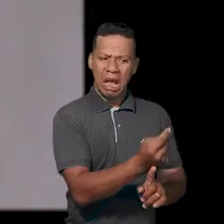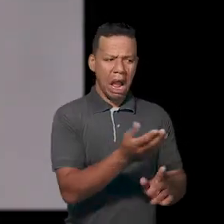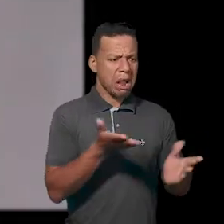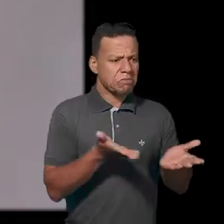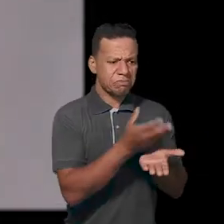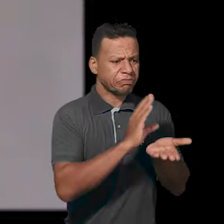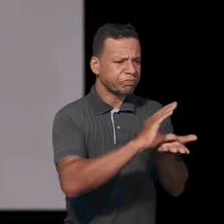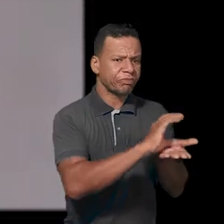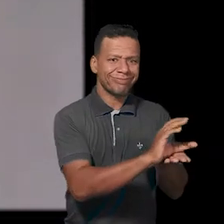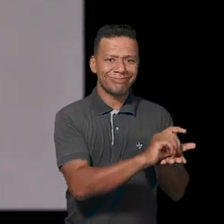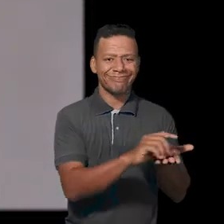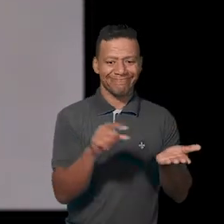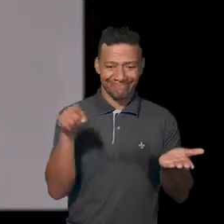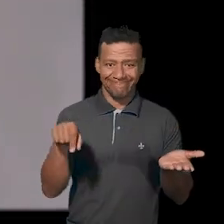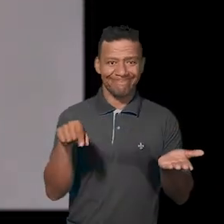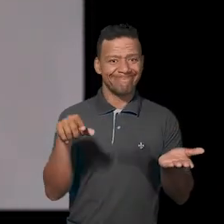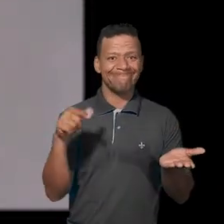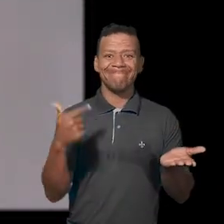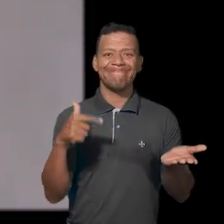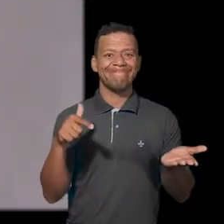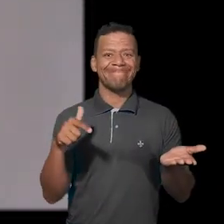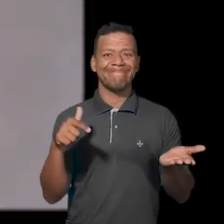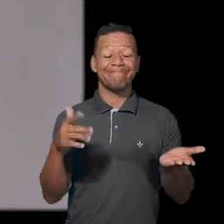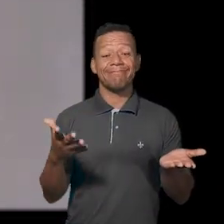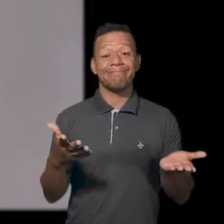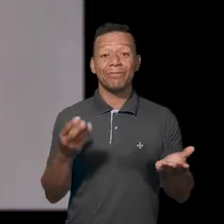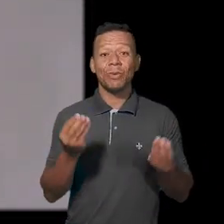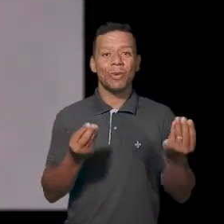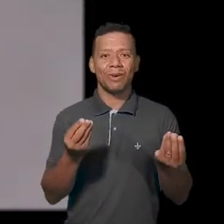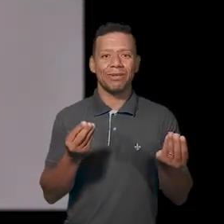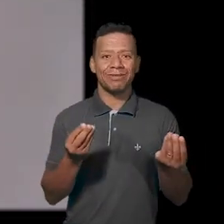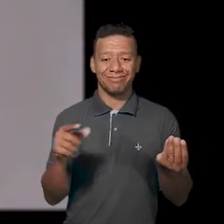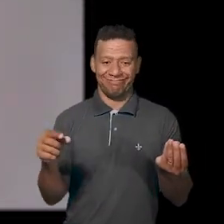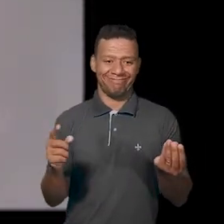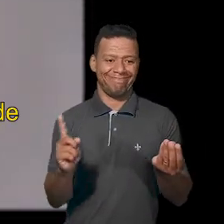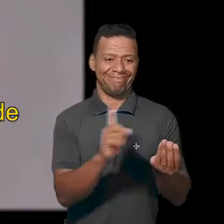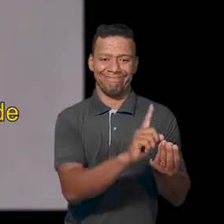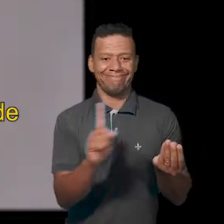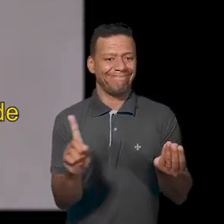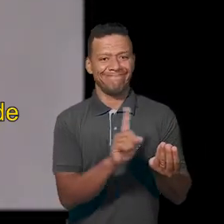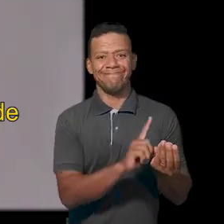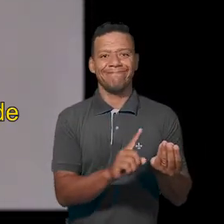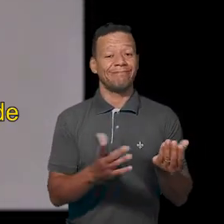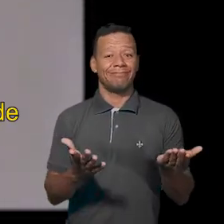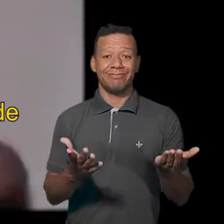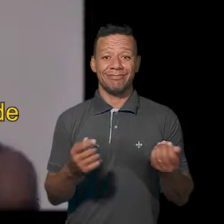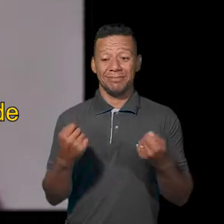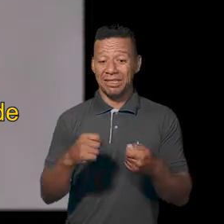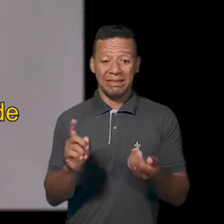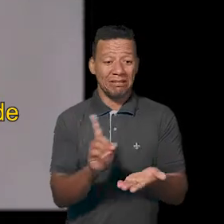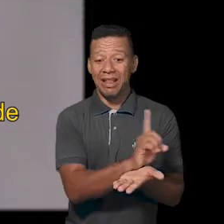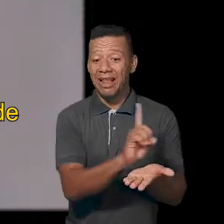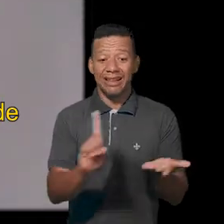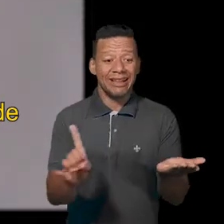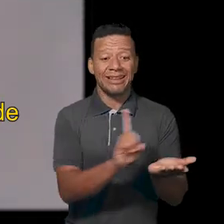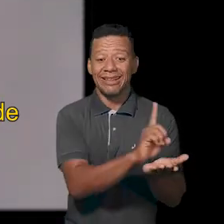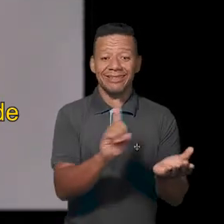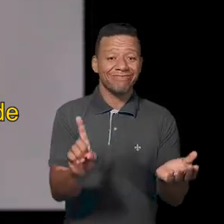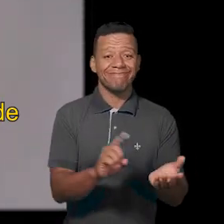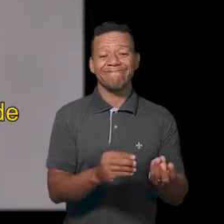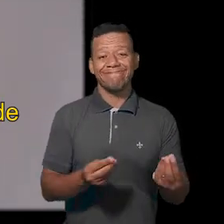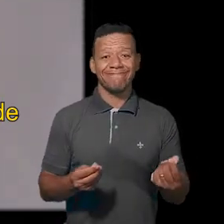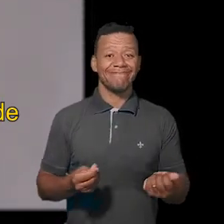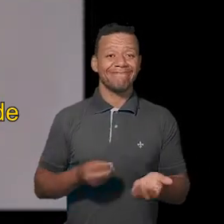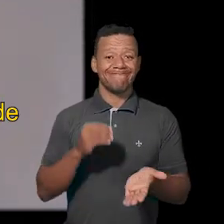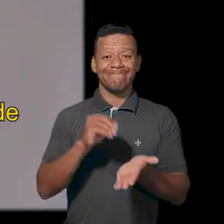a galera recebe a cultura dele, faz o curso que quer, e com isso a gente nunca